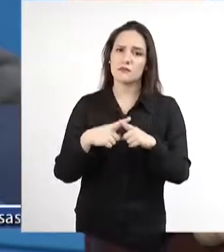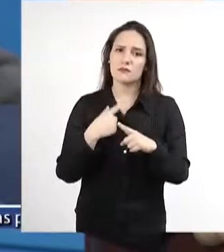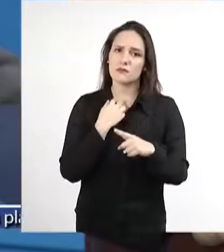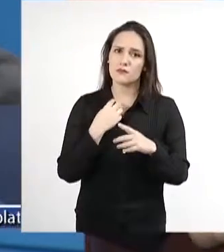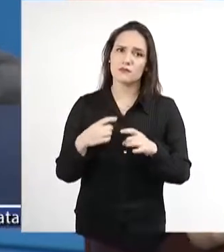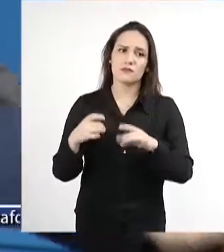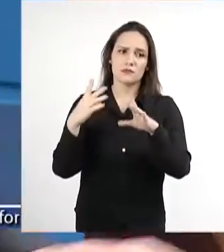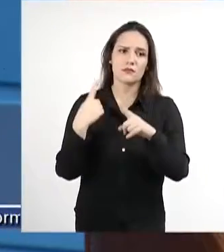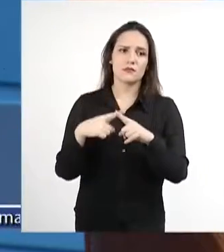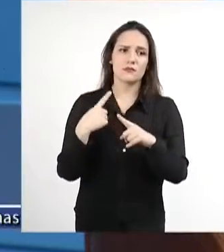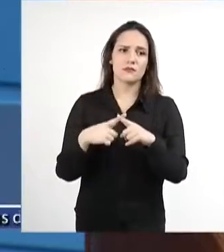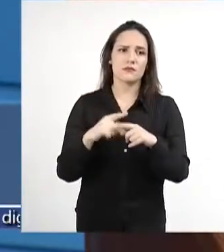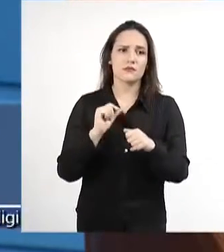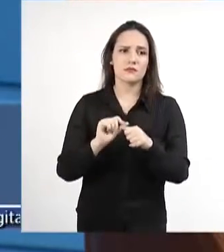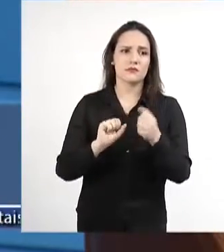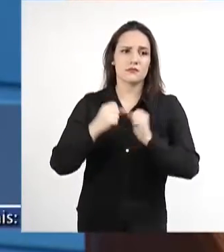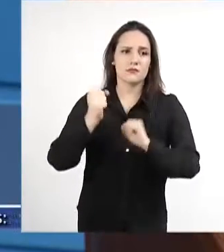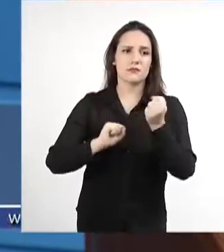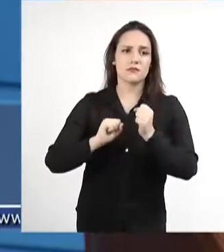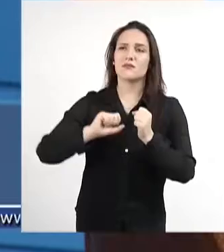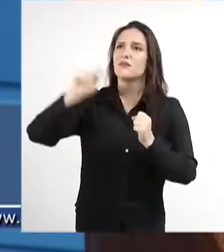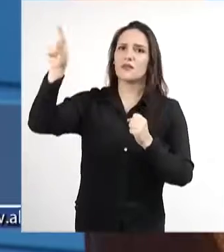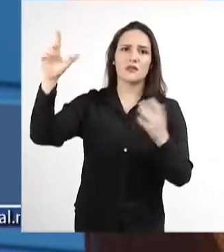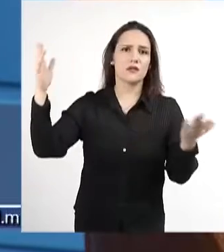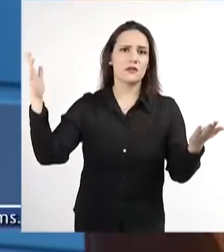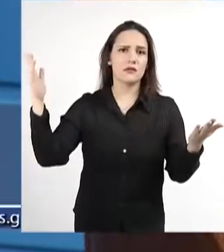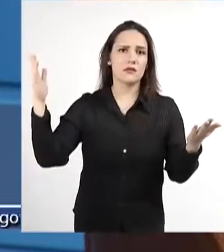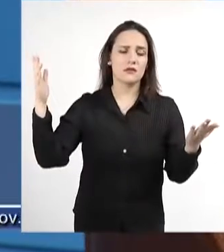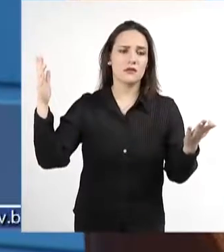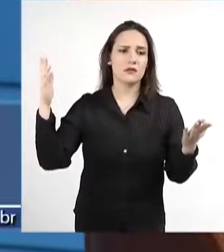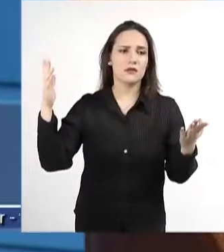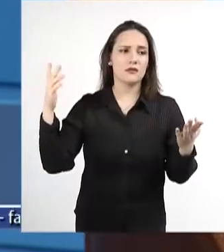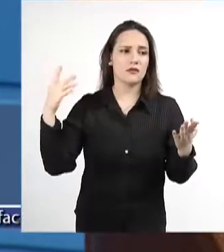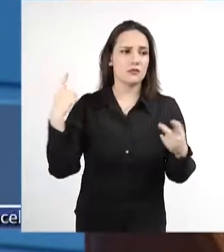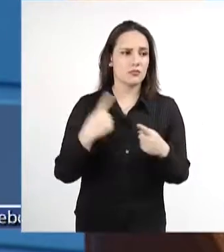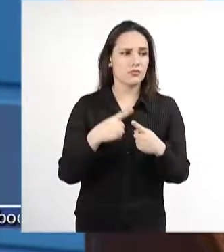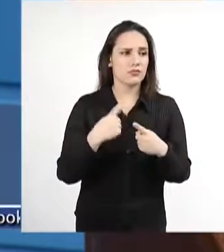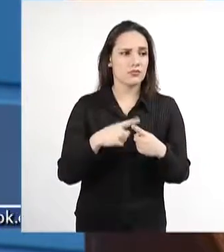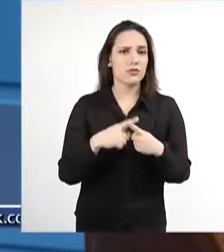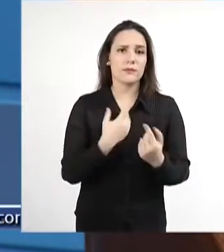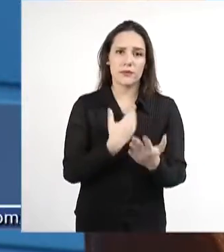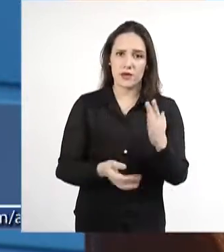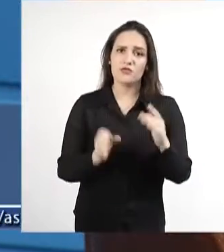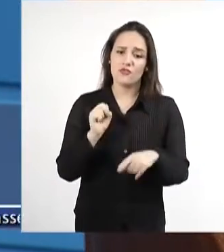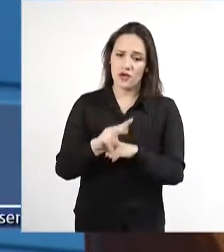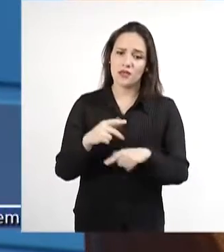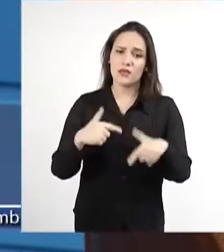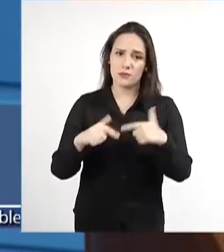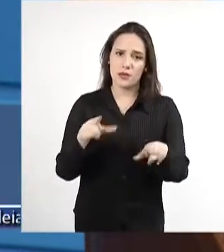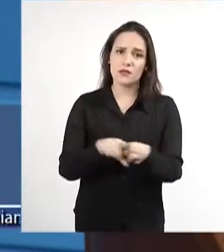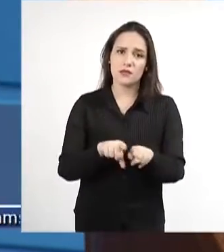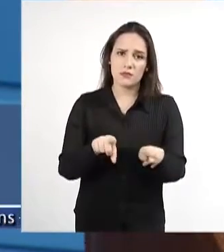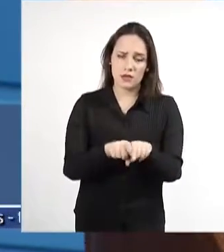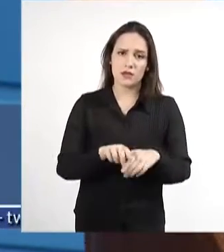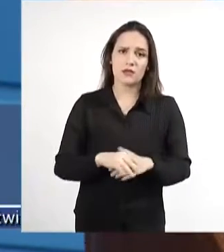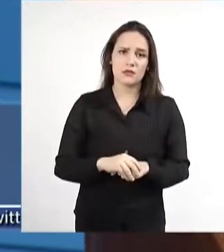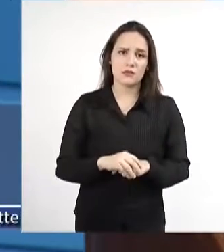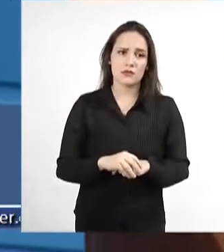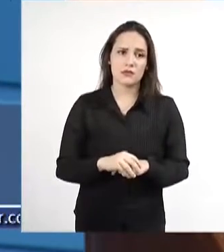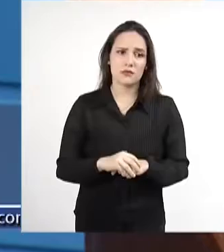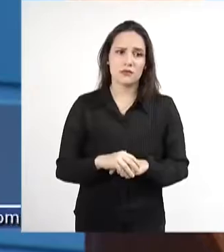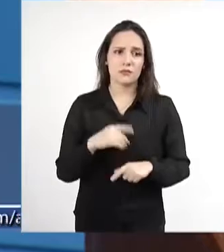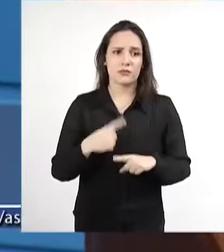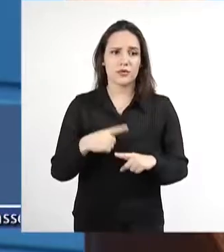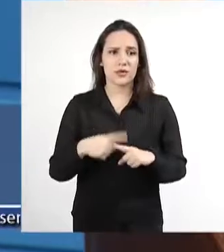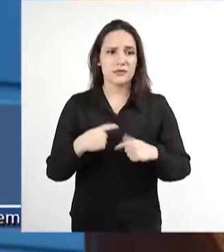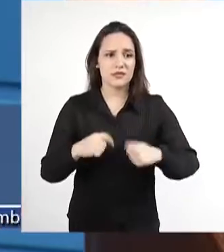tem que botar a fábrica lá? Então, nós estamos exportando com a Lei Candir empregos. Nós estamos, em vez de fazer o nosso dever de